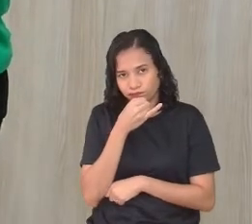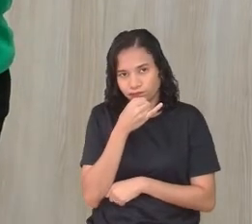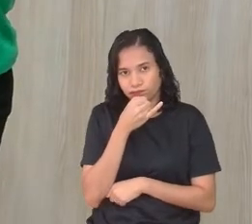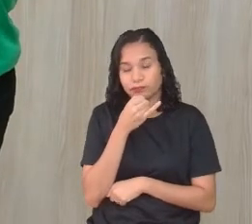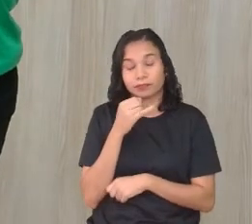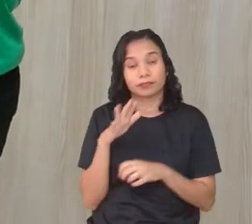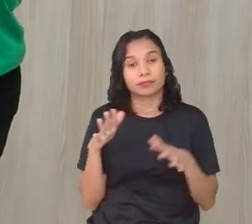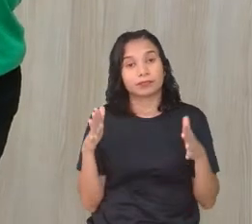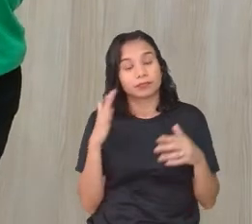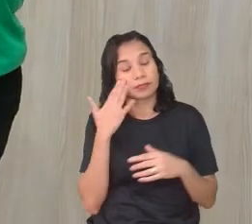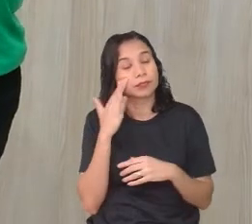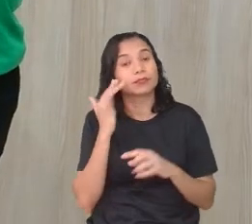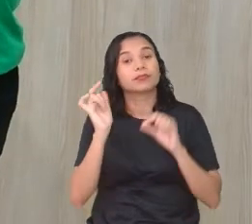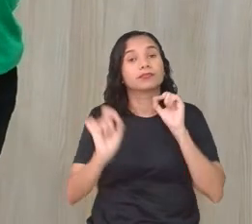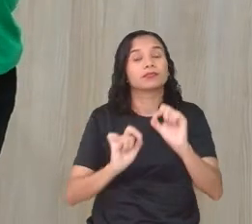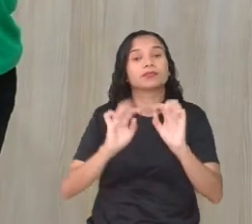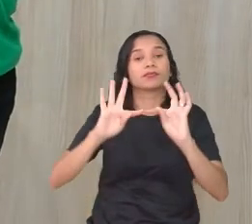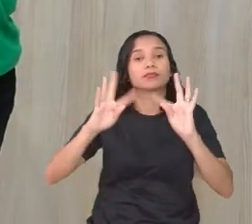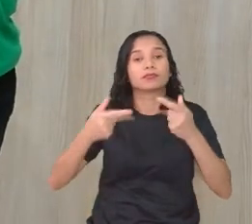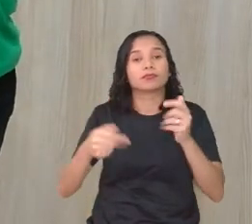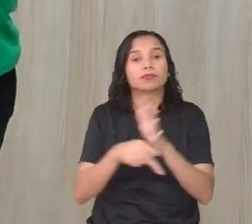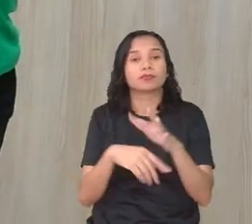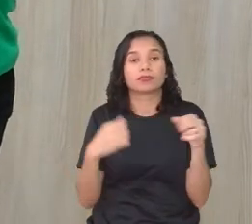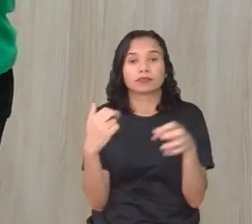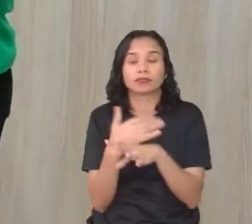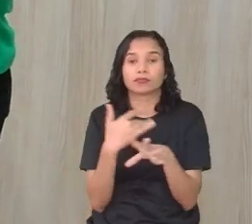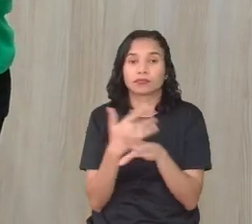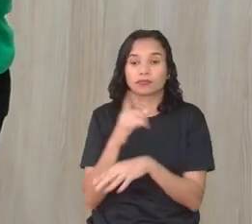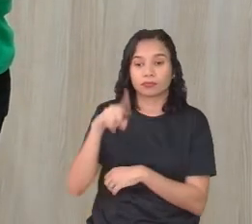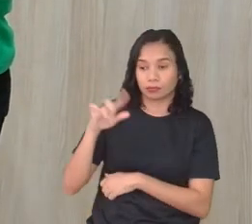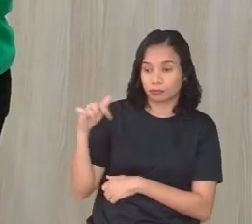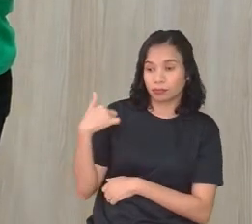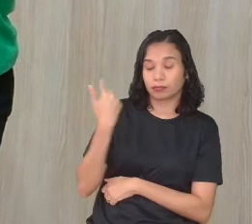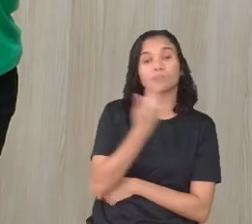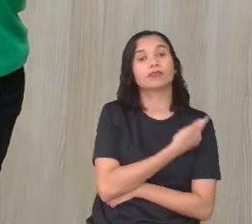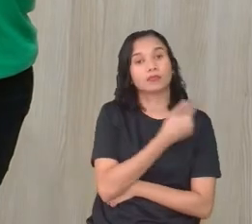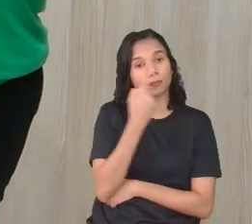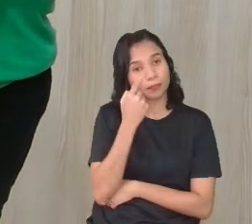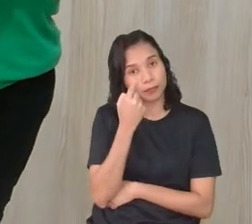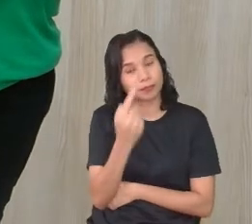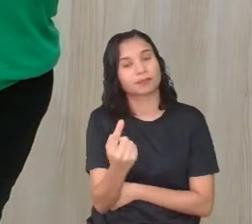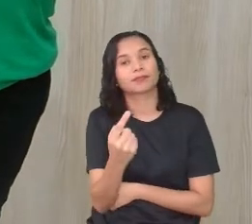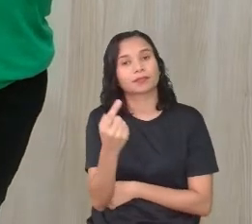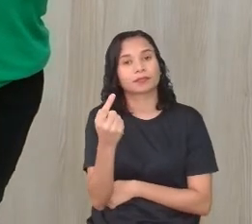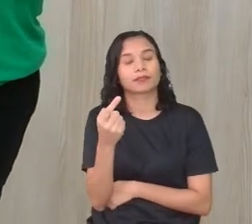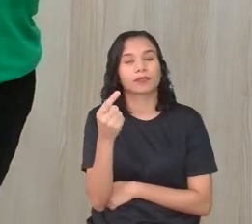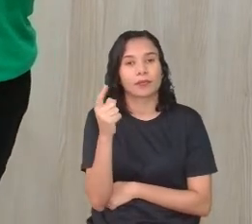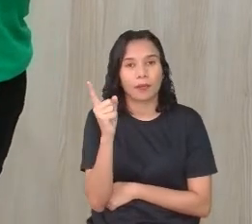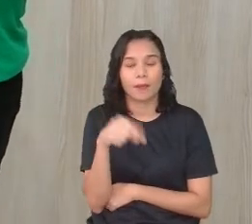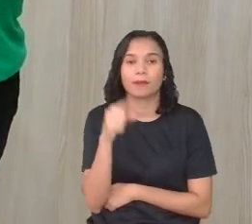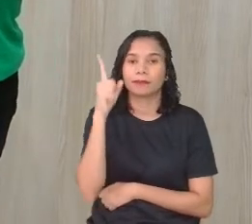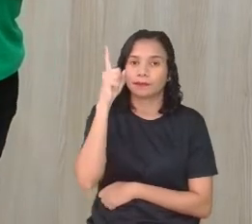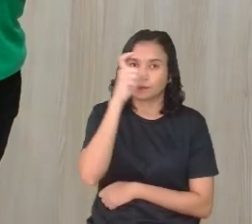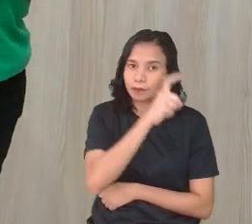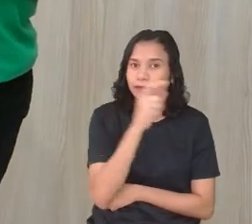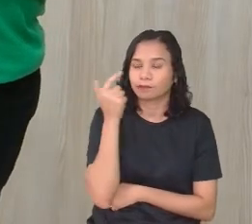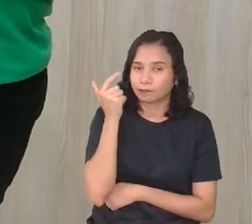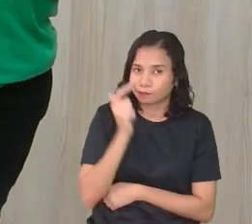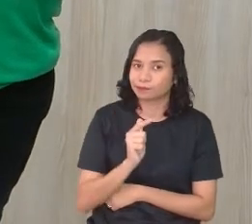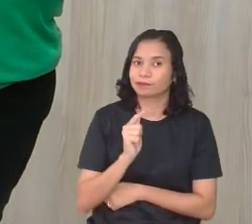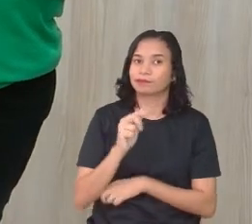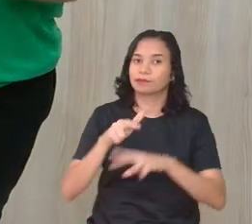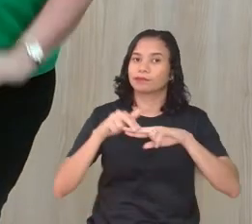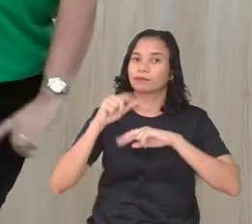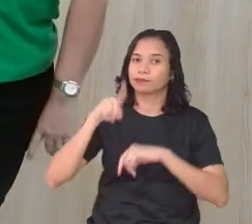cidadania, entendendo que tudo que está pela cidade é nosso, não é? Então, foi difícil conseguir. Então,